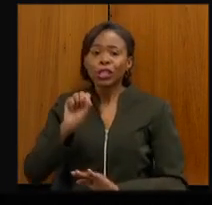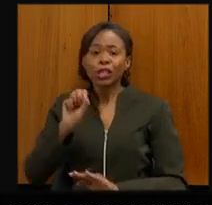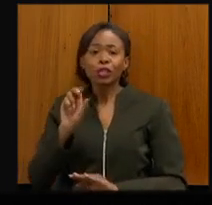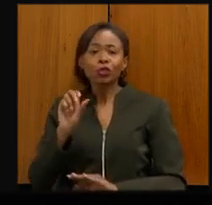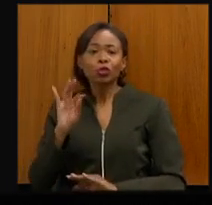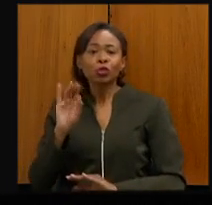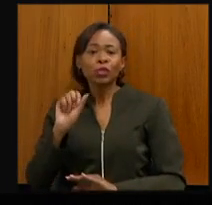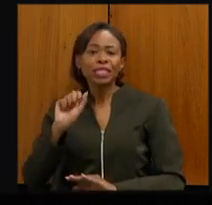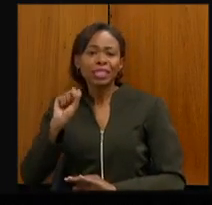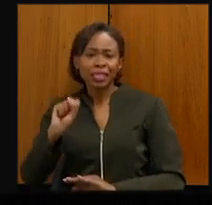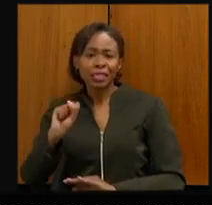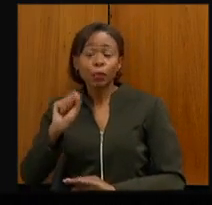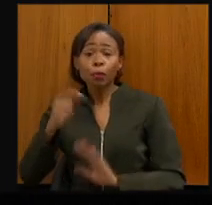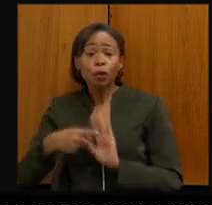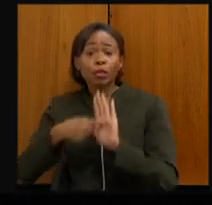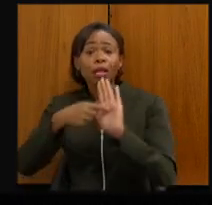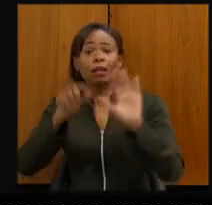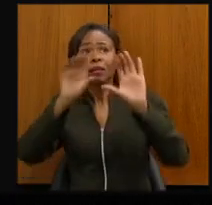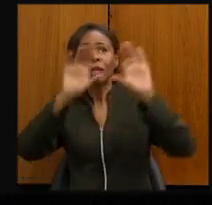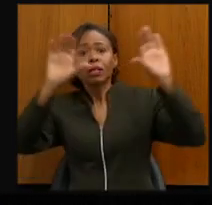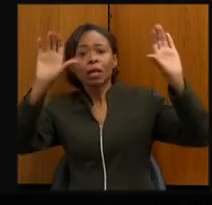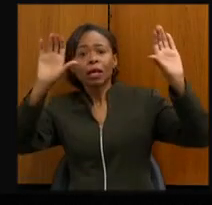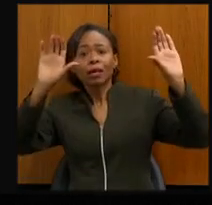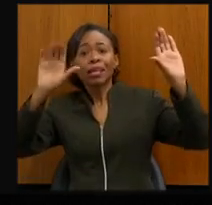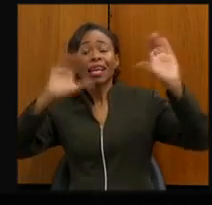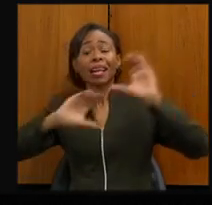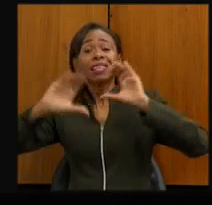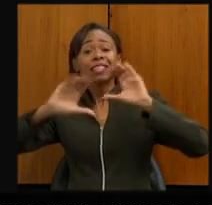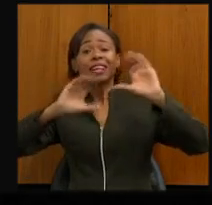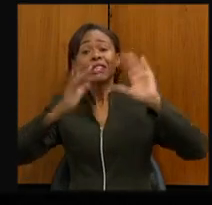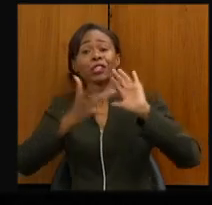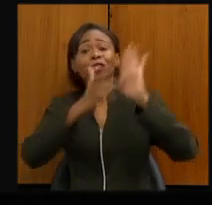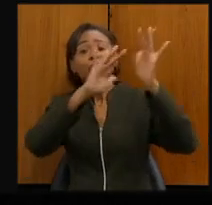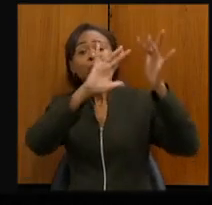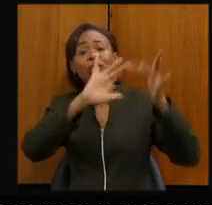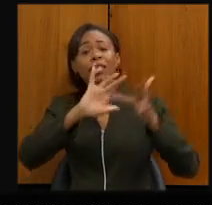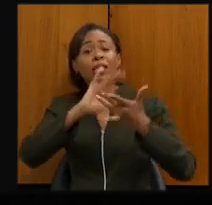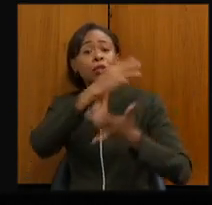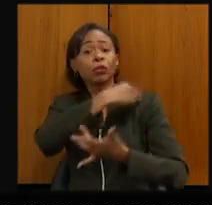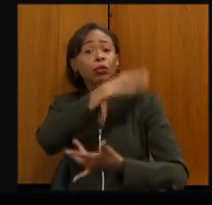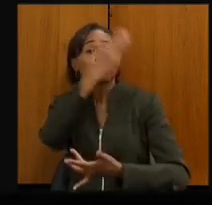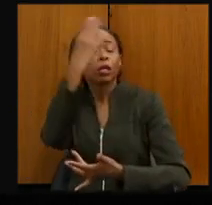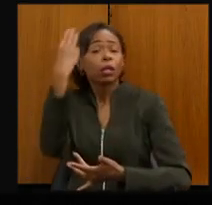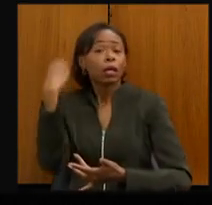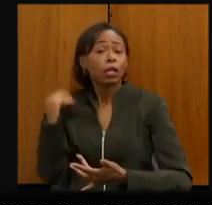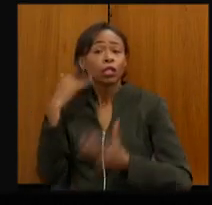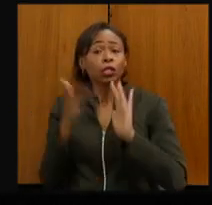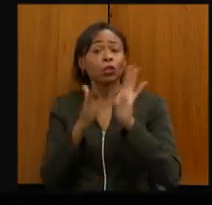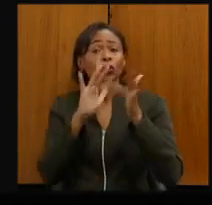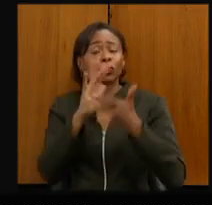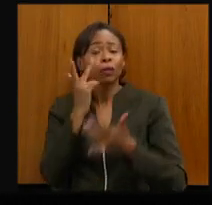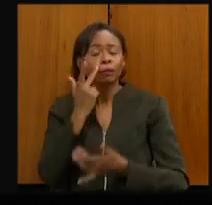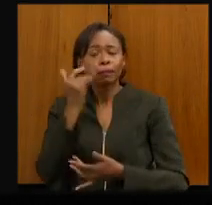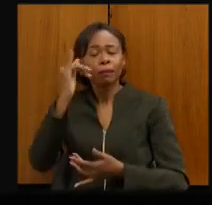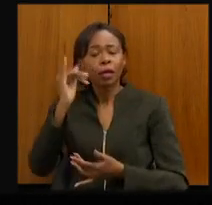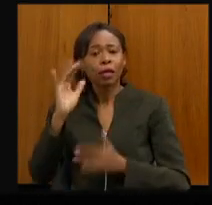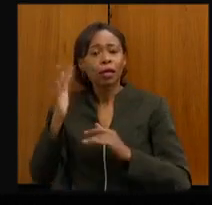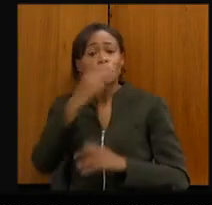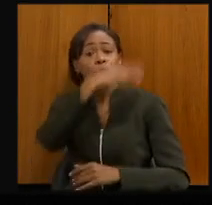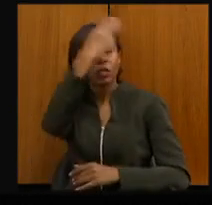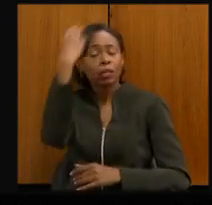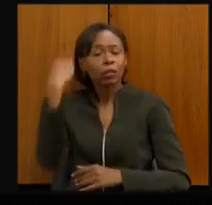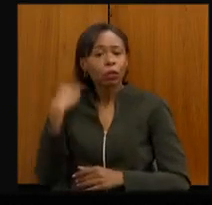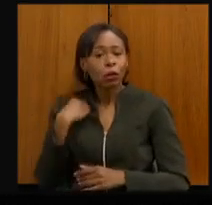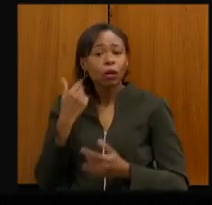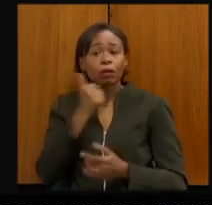Jesus Cristo é nosso pai Nossa Senhora Nossa eles trouxe